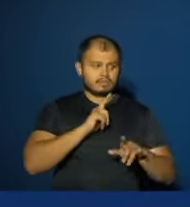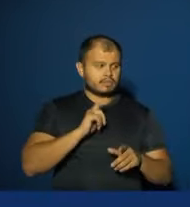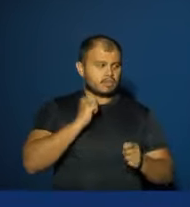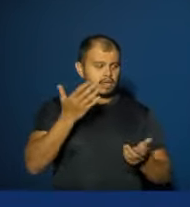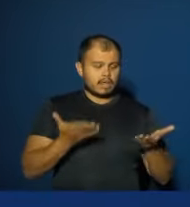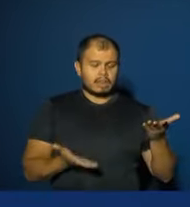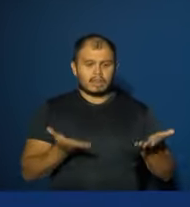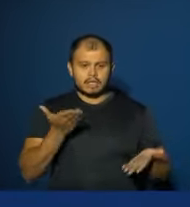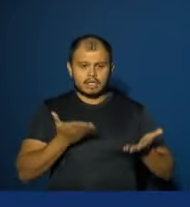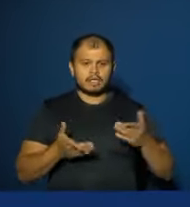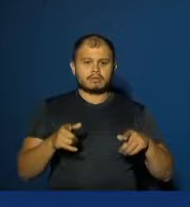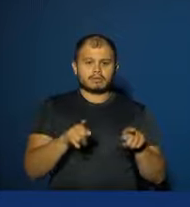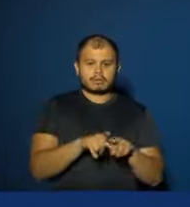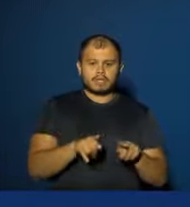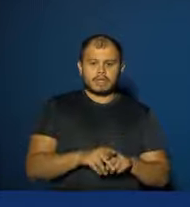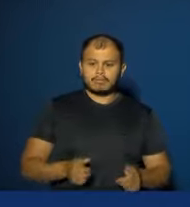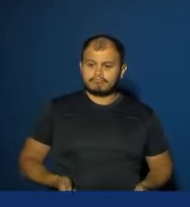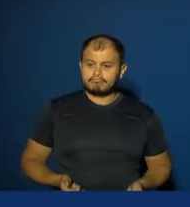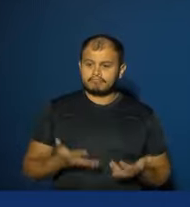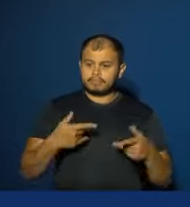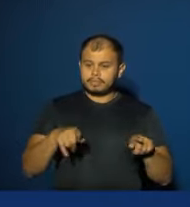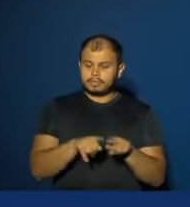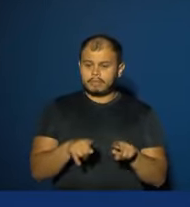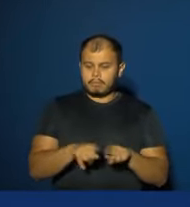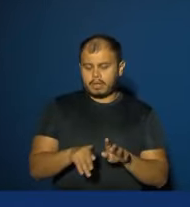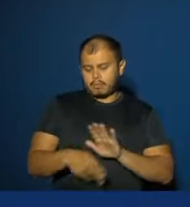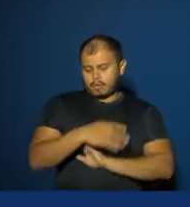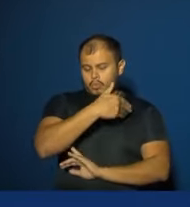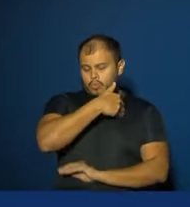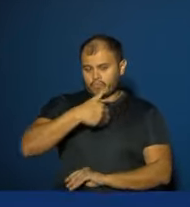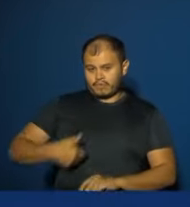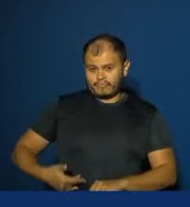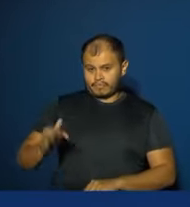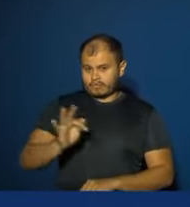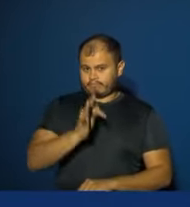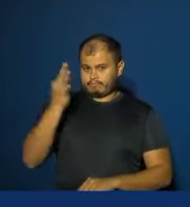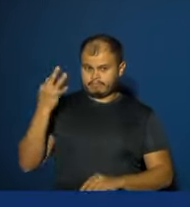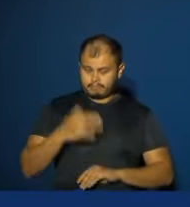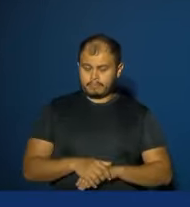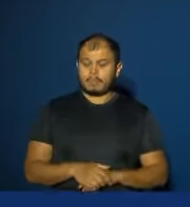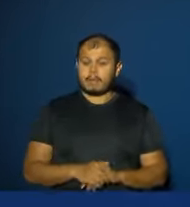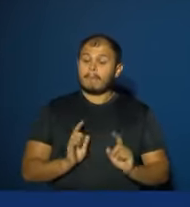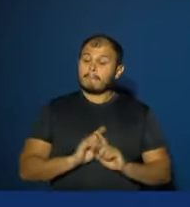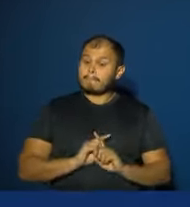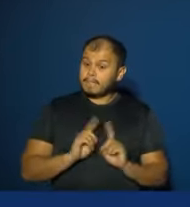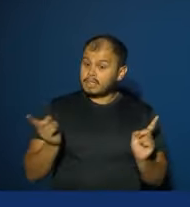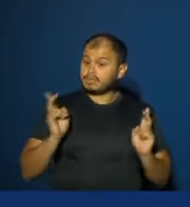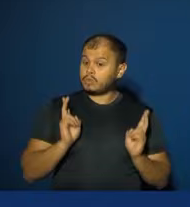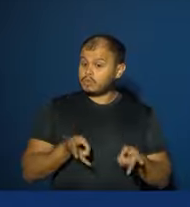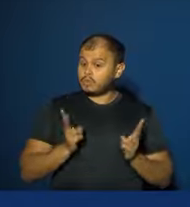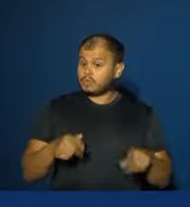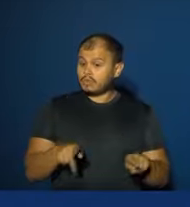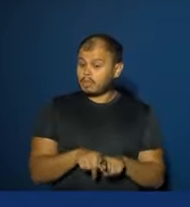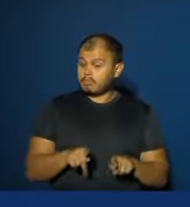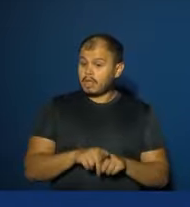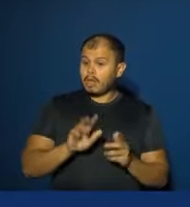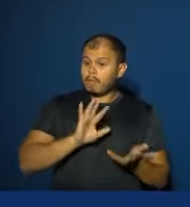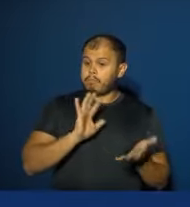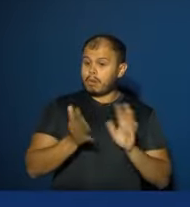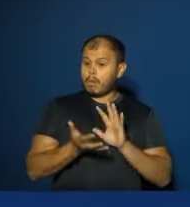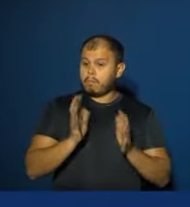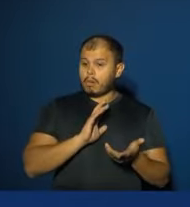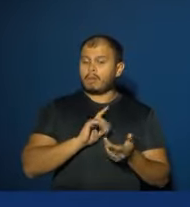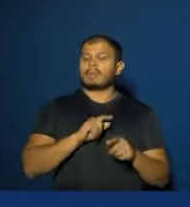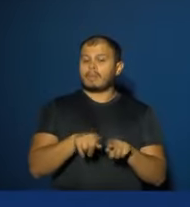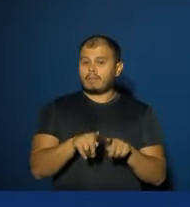equilíbrio de receita e despesa do governo federal, mas também a continuidade dessas reformas. Acho que o